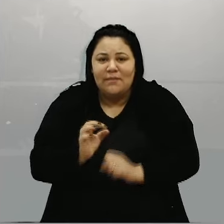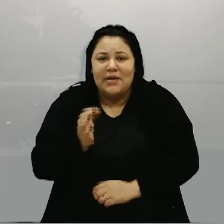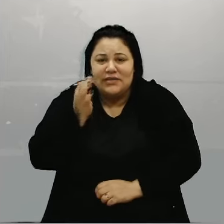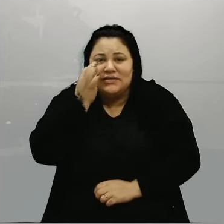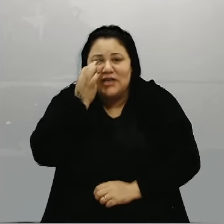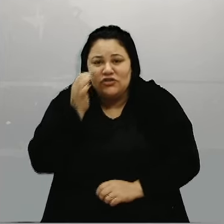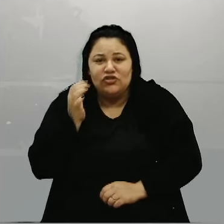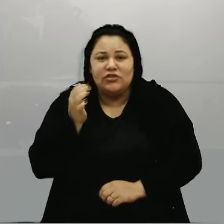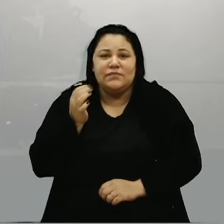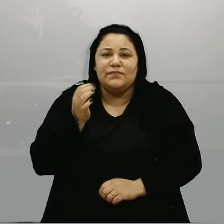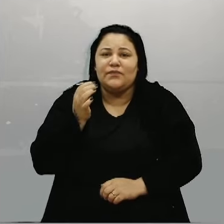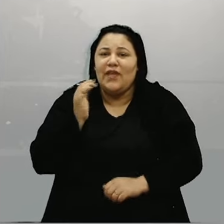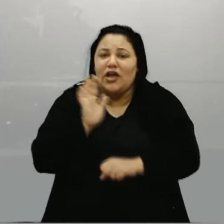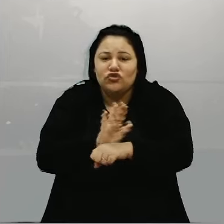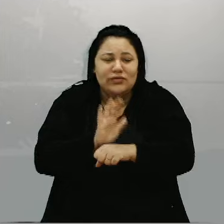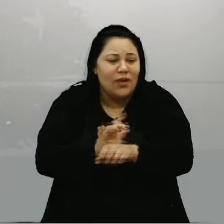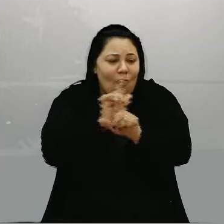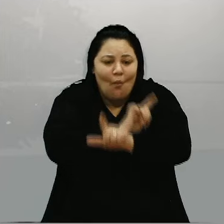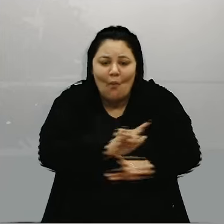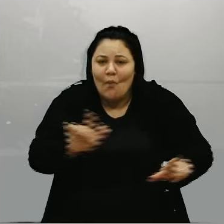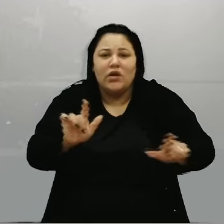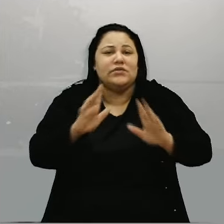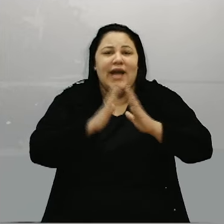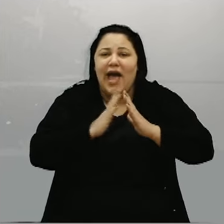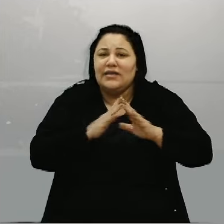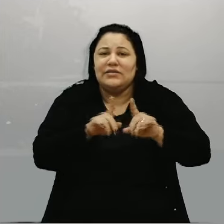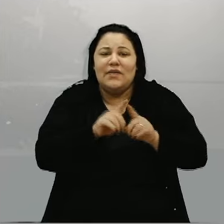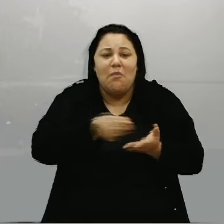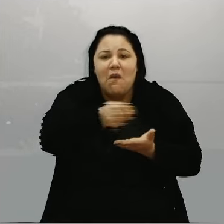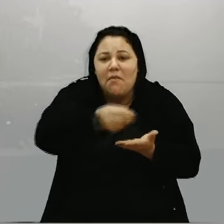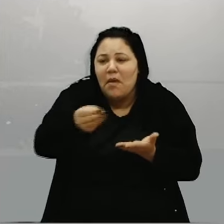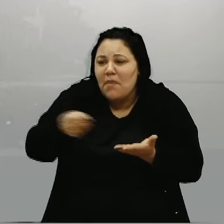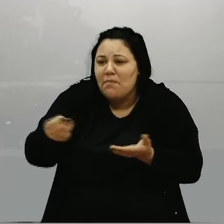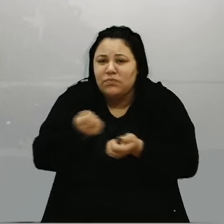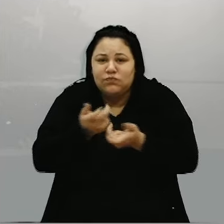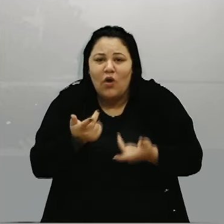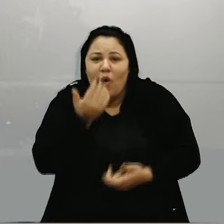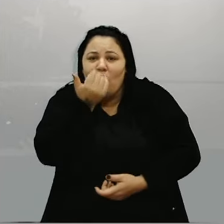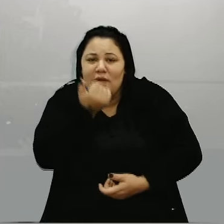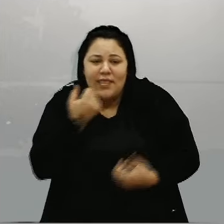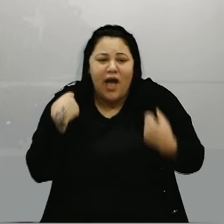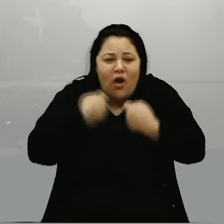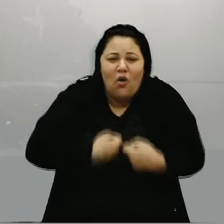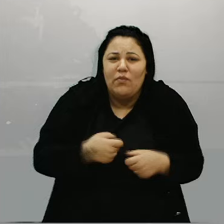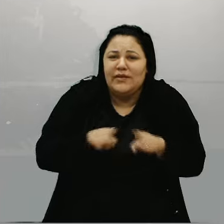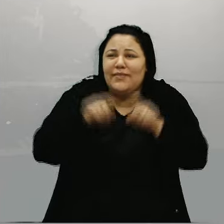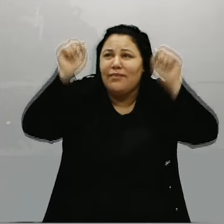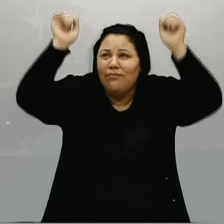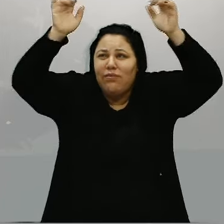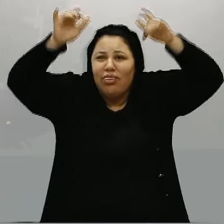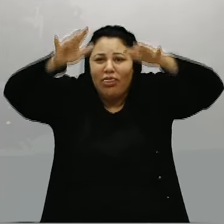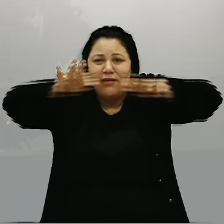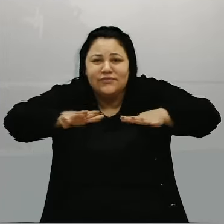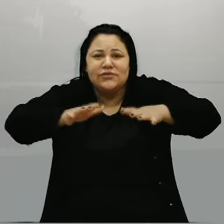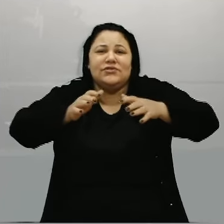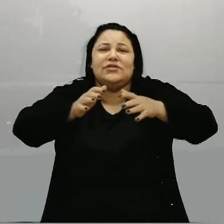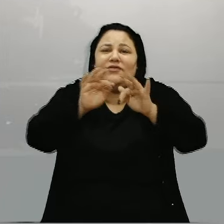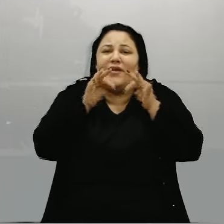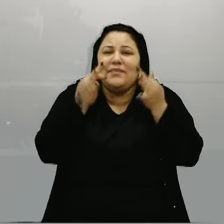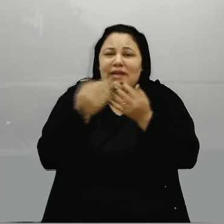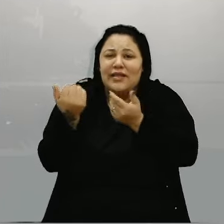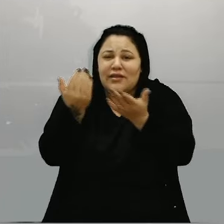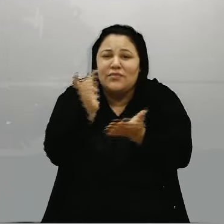missões limpando as casas eh distribuindo donativos abençoando as famílias trazendo uma palavra de esperança uma palavra